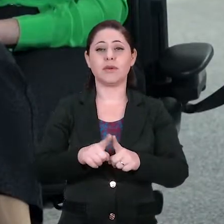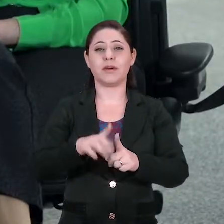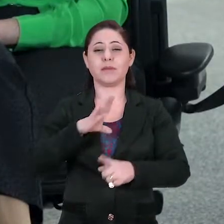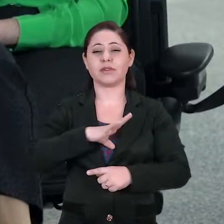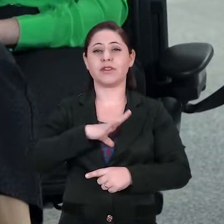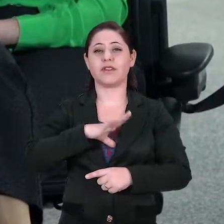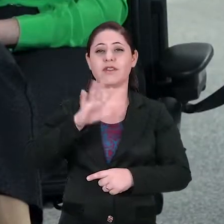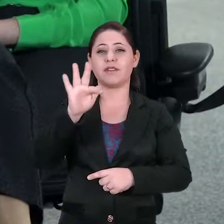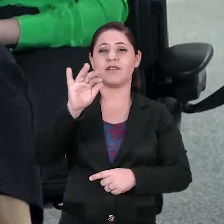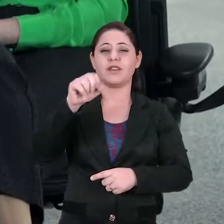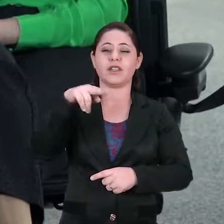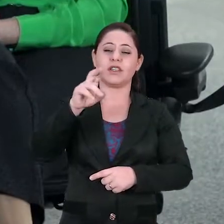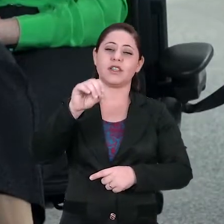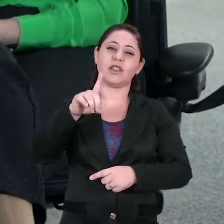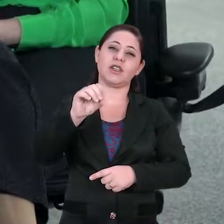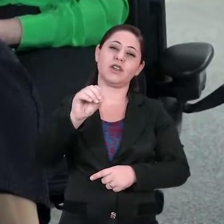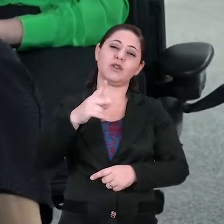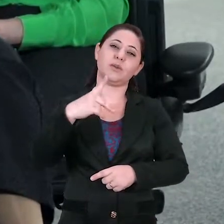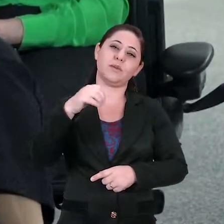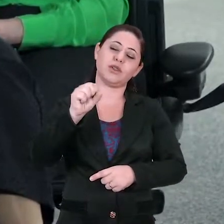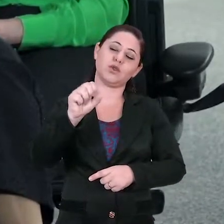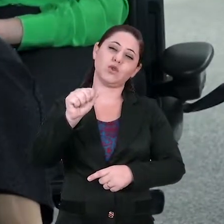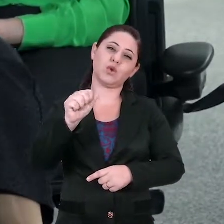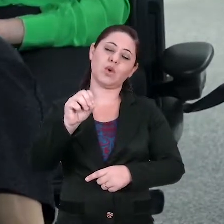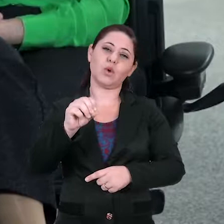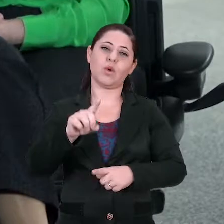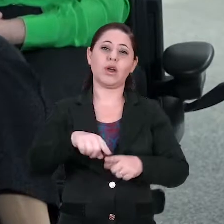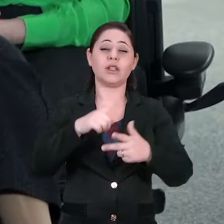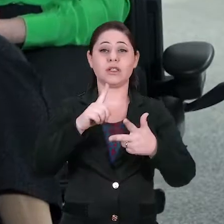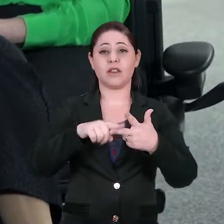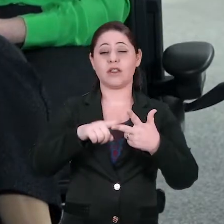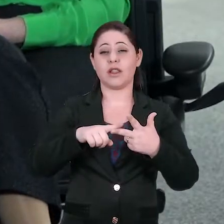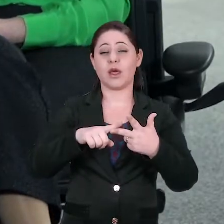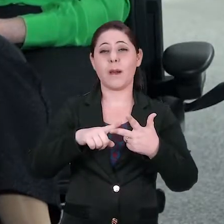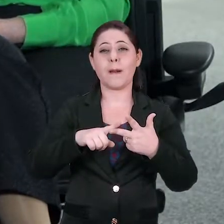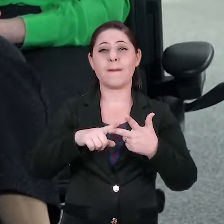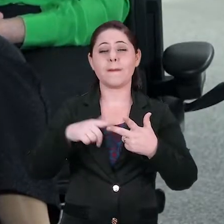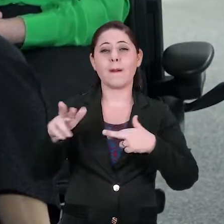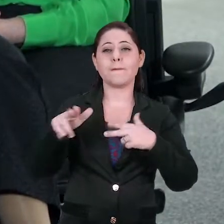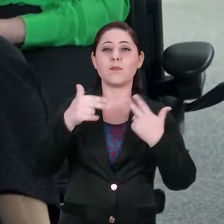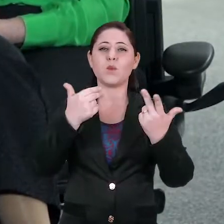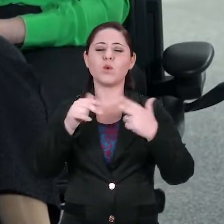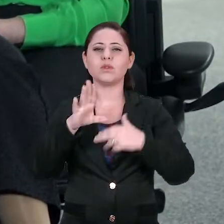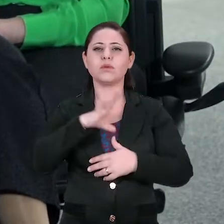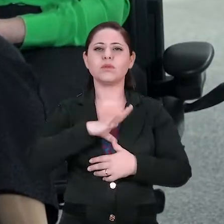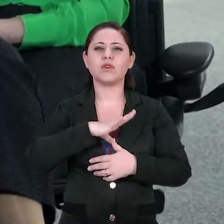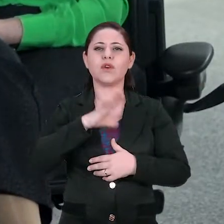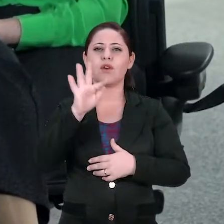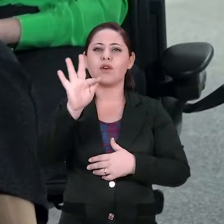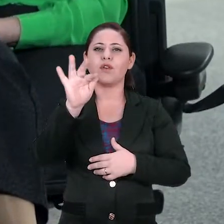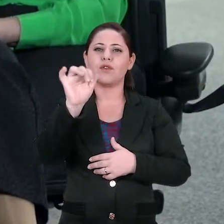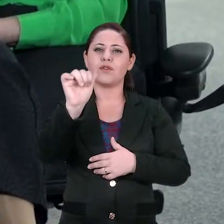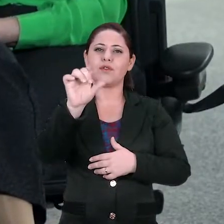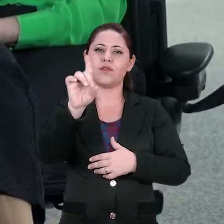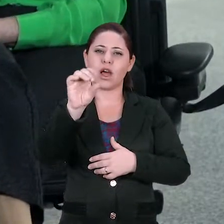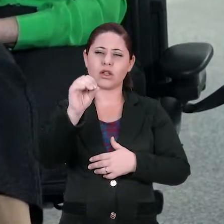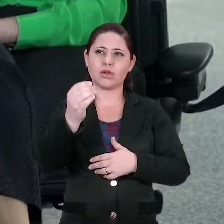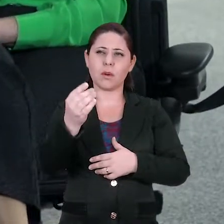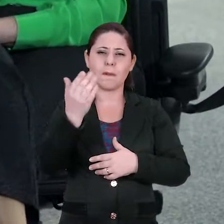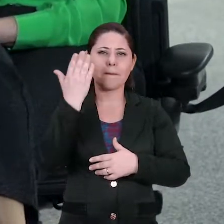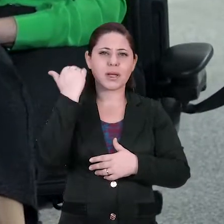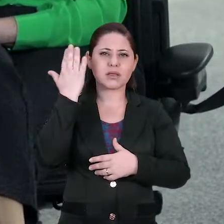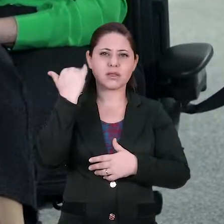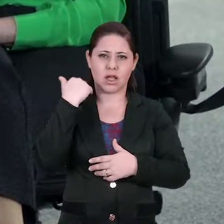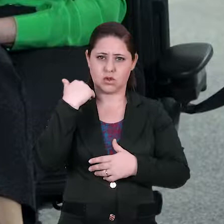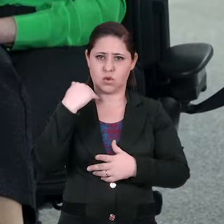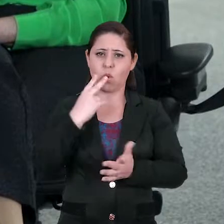gosta? Fernando Pessoa, claro. Você fez, né? Saramago, tem essa. E do fado, a música portuguesa, te emociona? Também. O fado hoje mudou